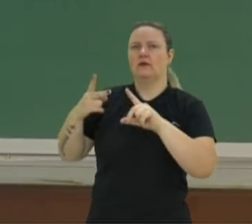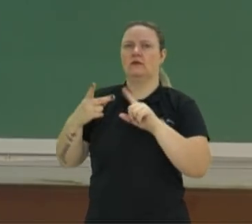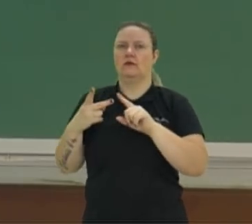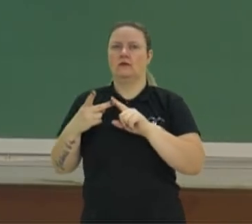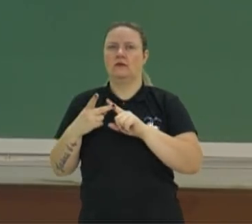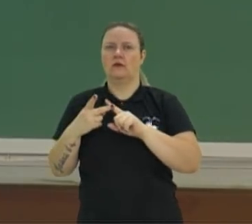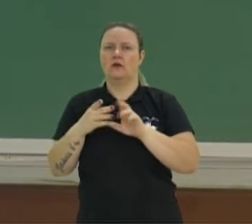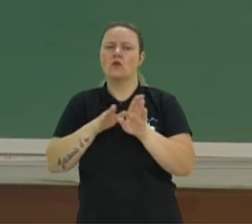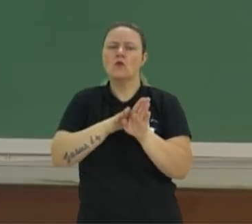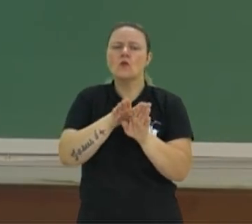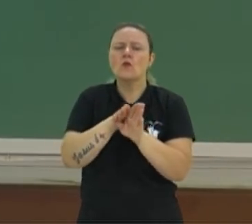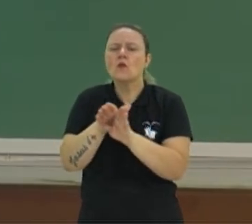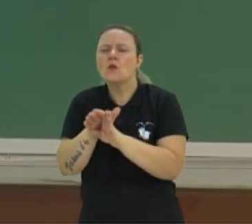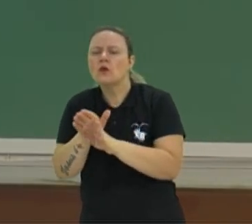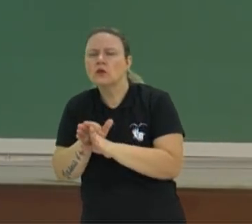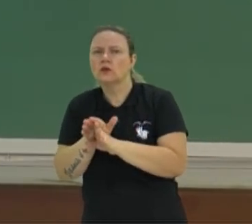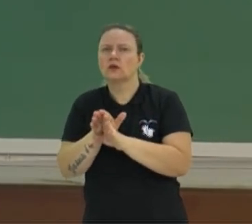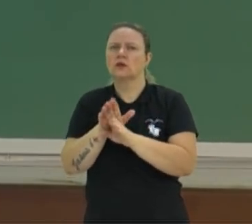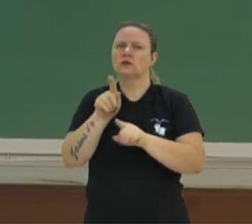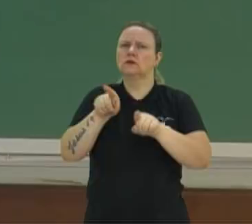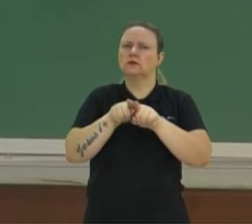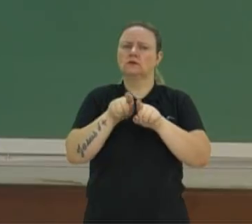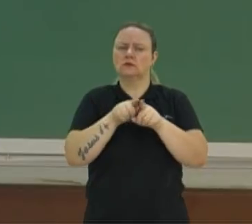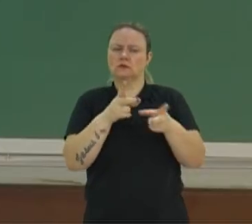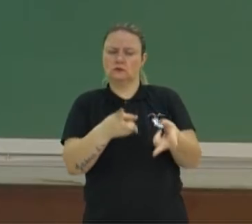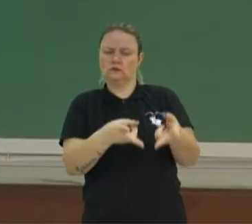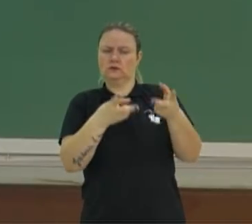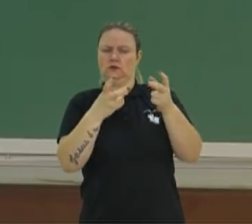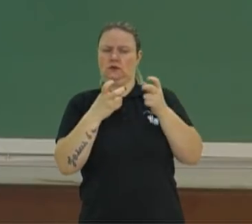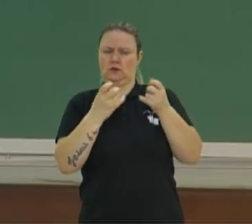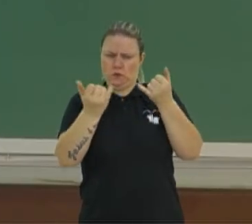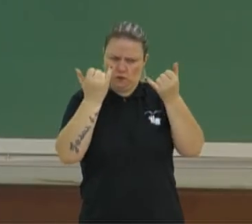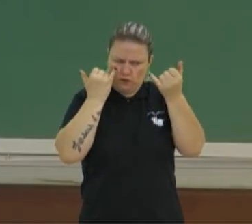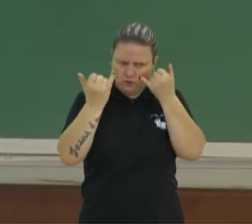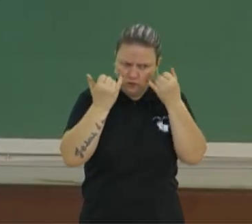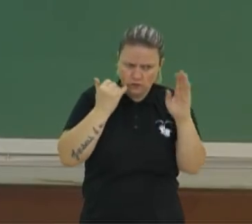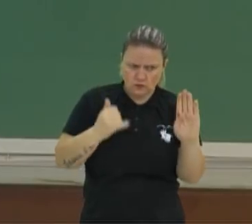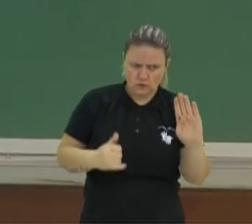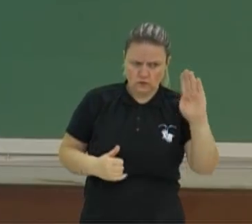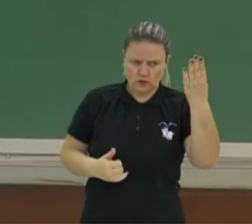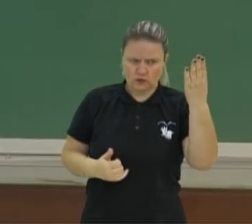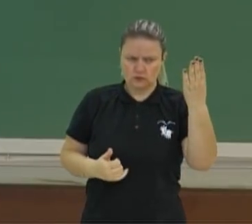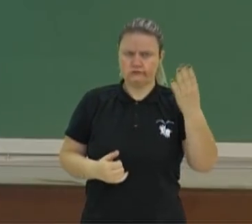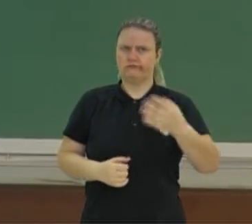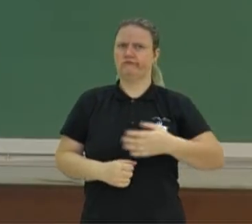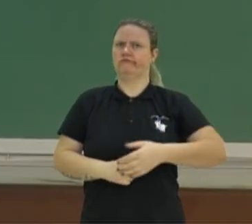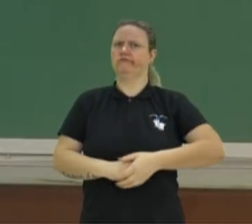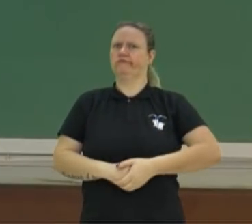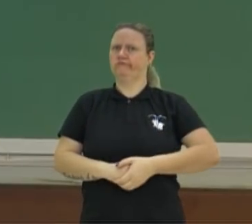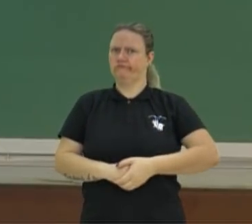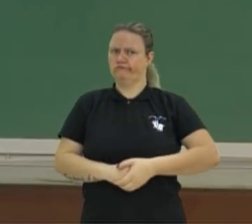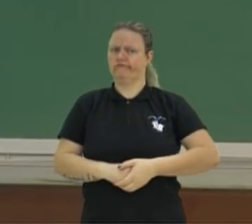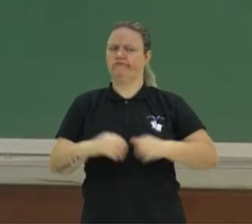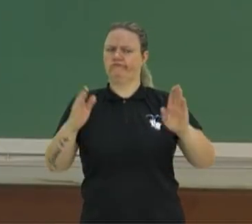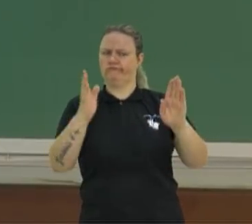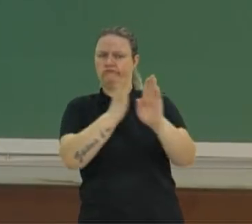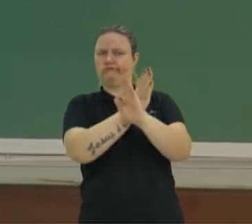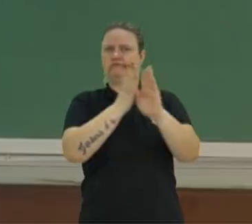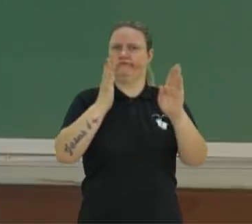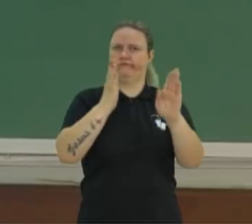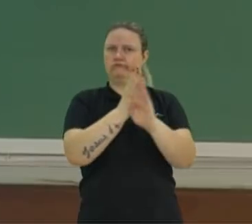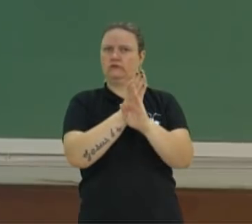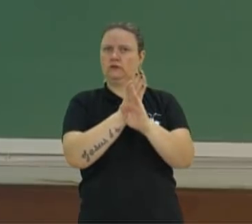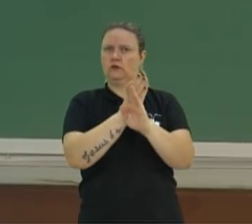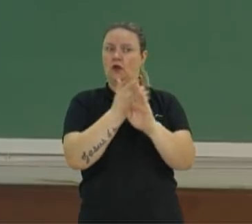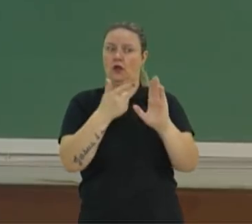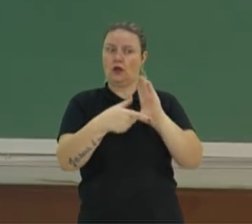guia das aulas e identifica uma notícia falsa, consegue perceber que aquilo está muito suspeito e